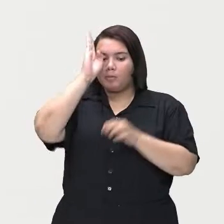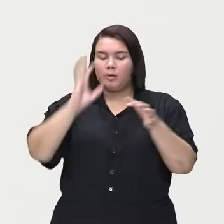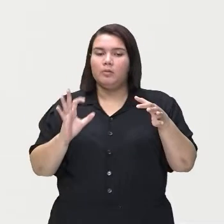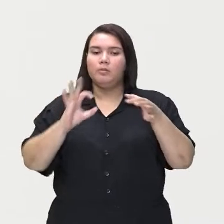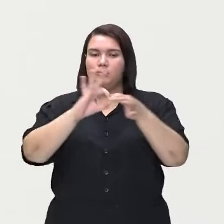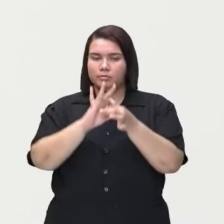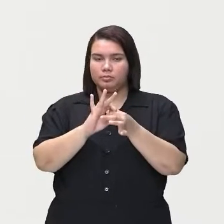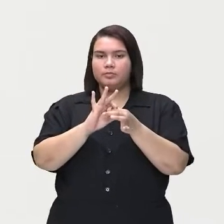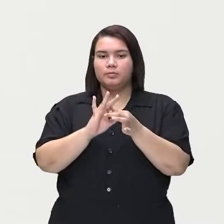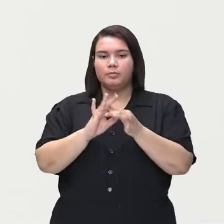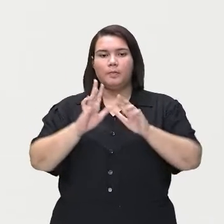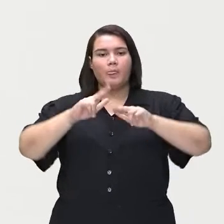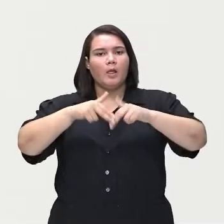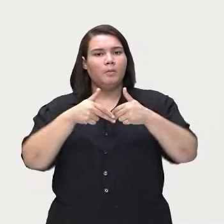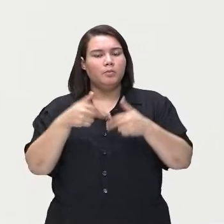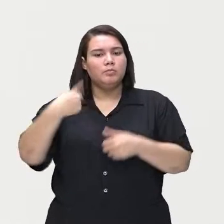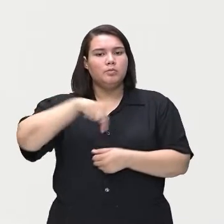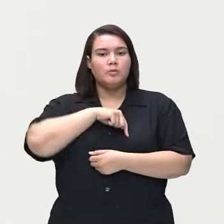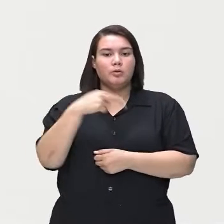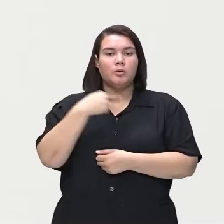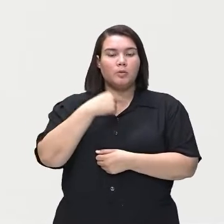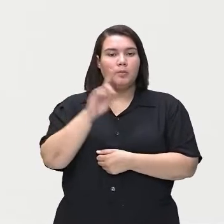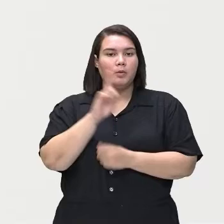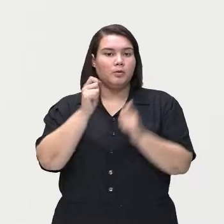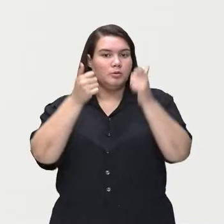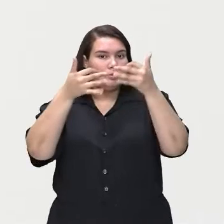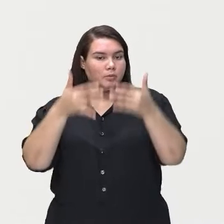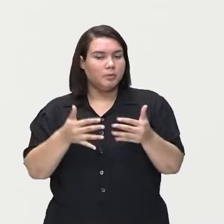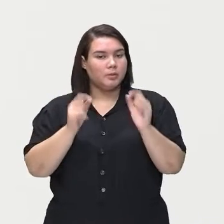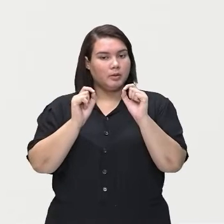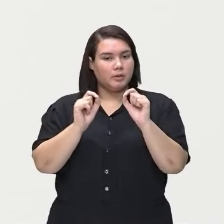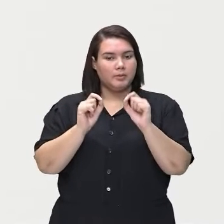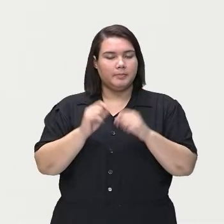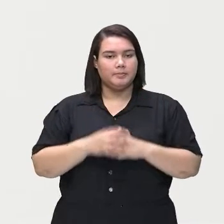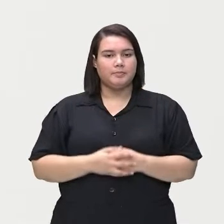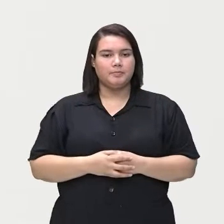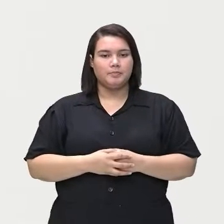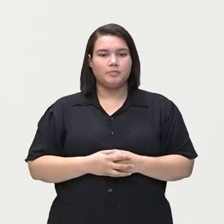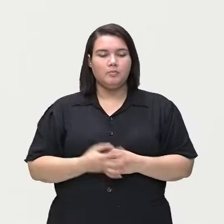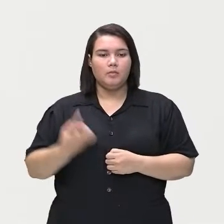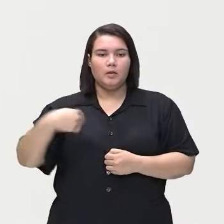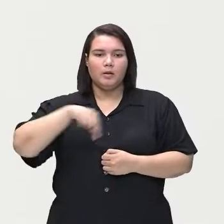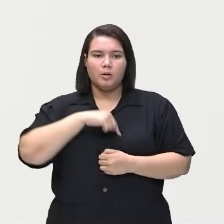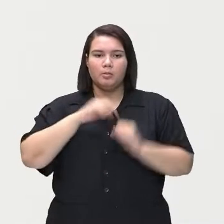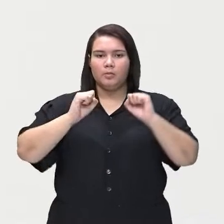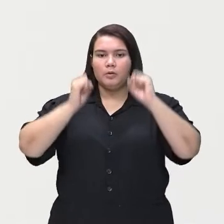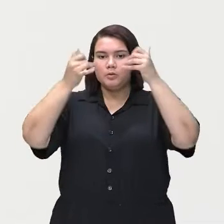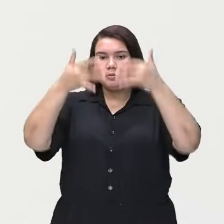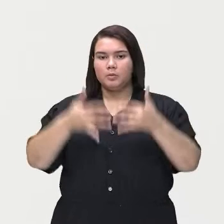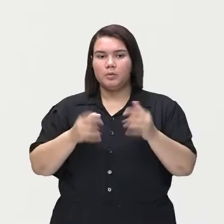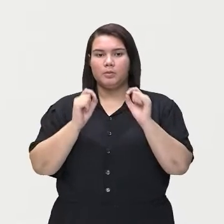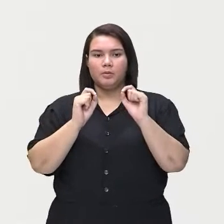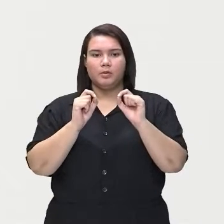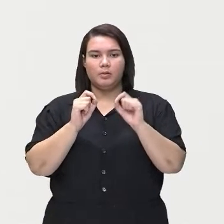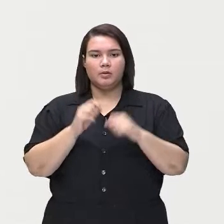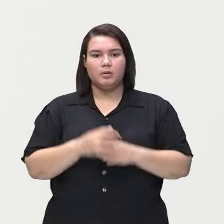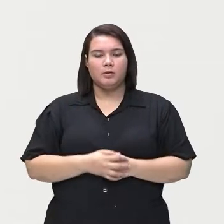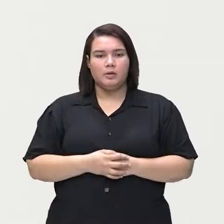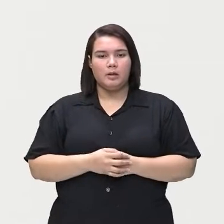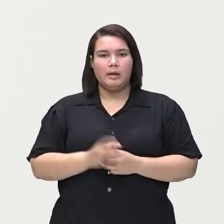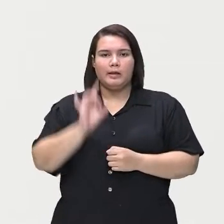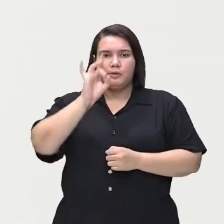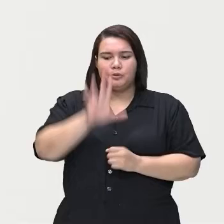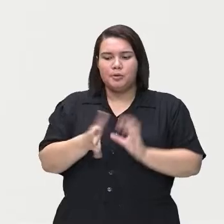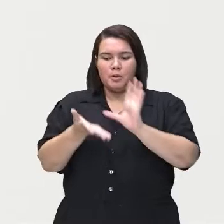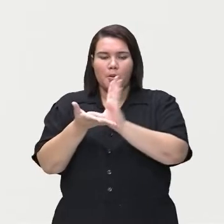podemos dizer que não era apenas uma